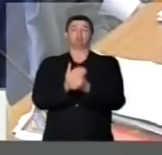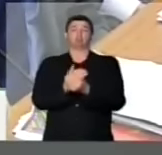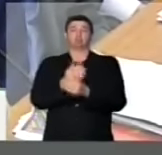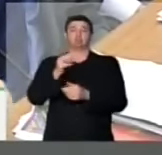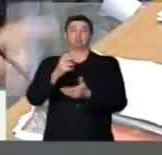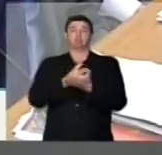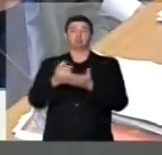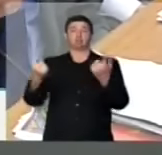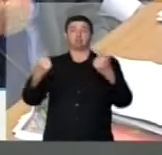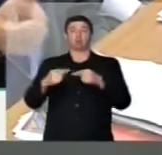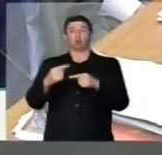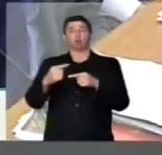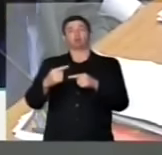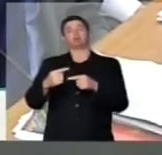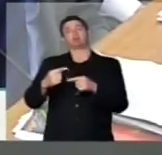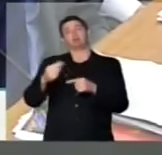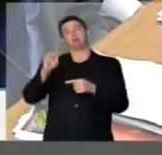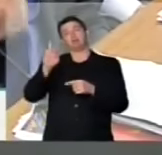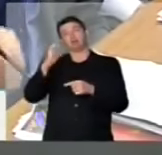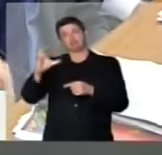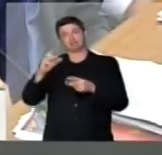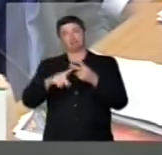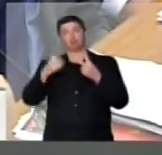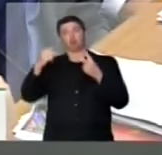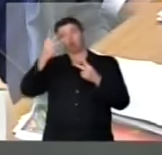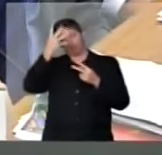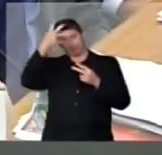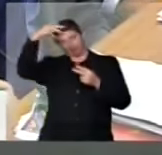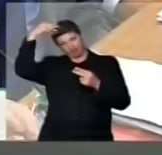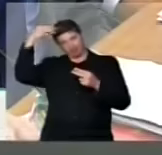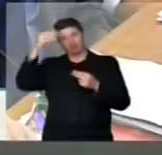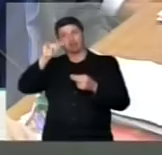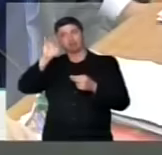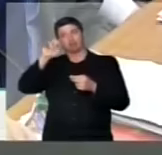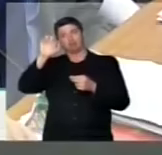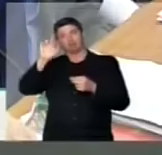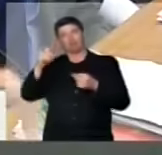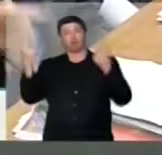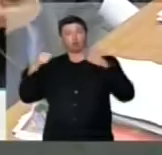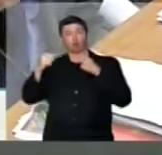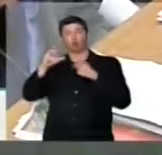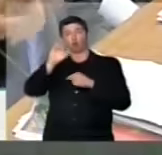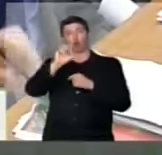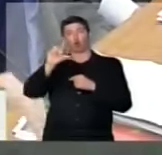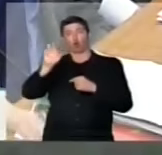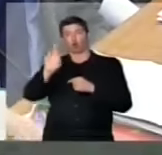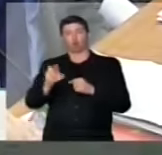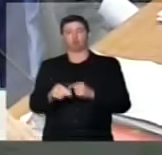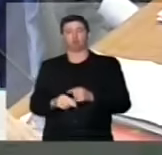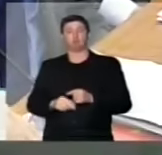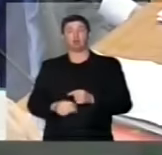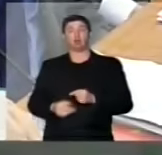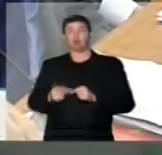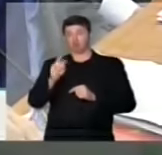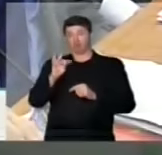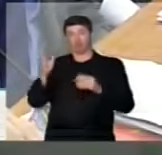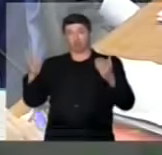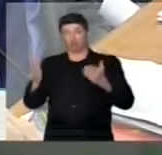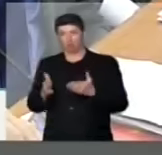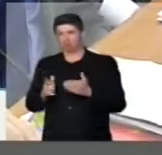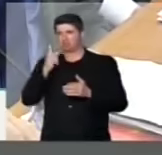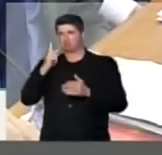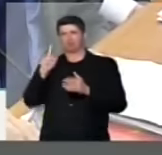Fernando Henrique Cardoso, Itamar e Collor. O PT que diz hoje que, apesar de toda a fundamentação em